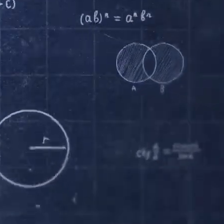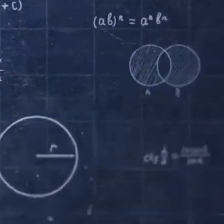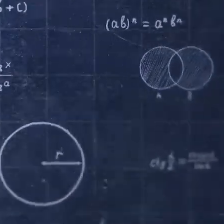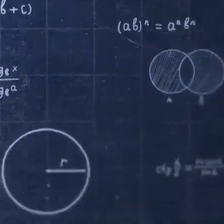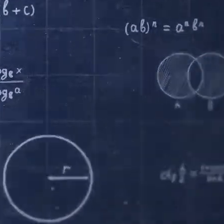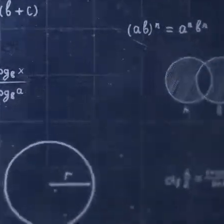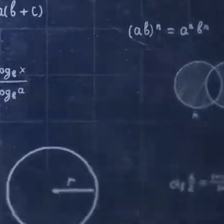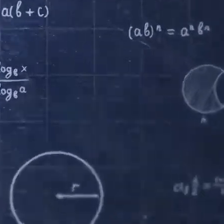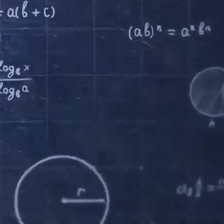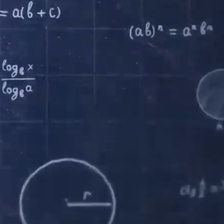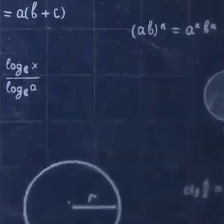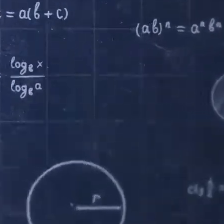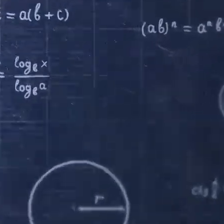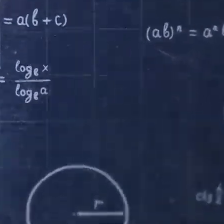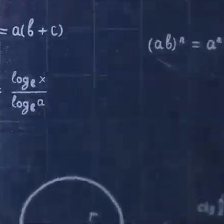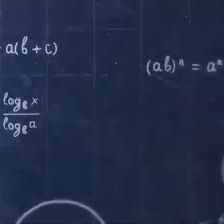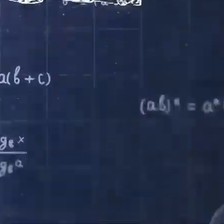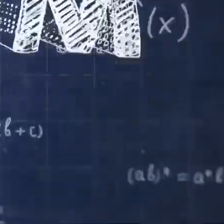uma tosse aqui.